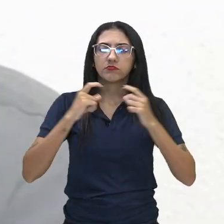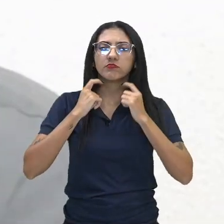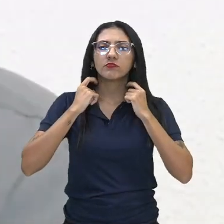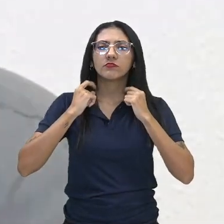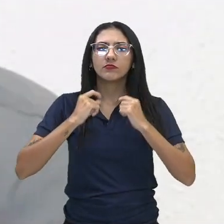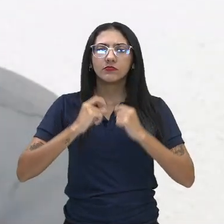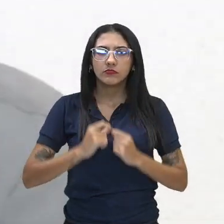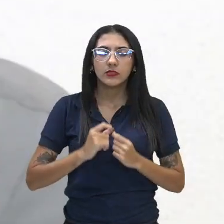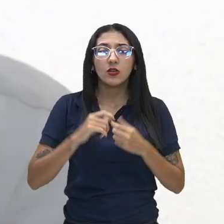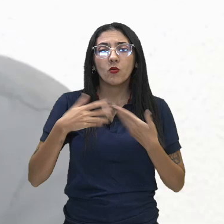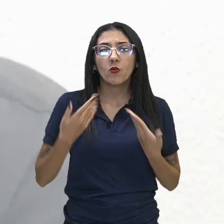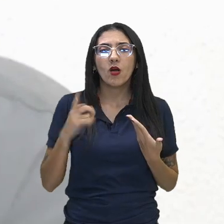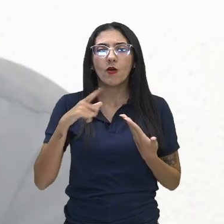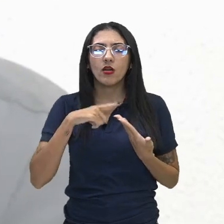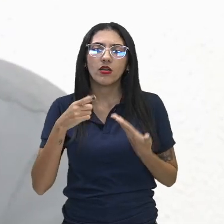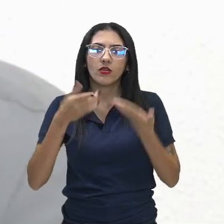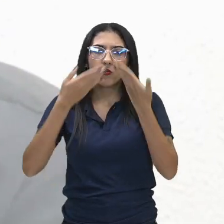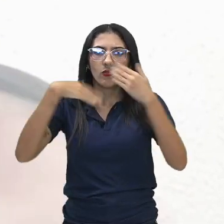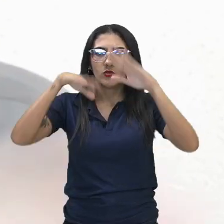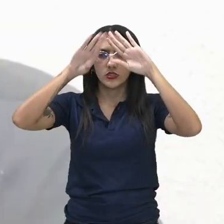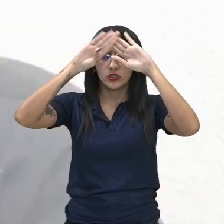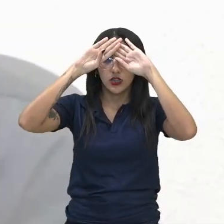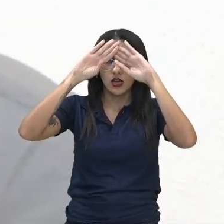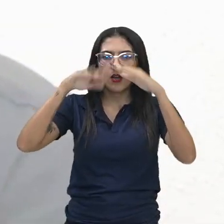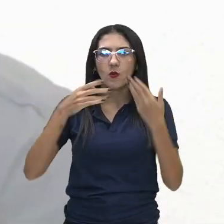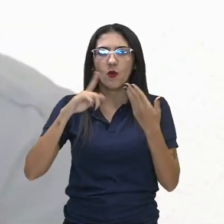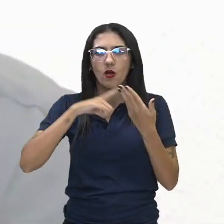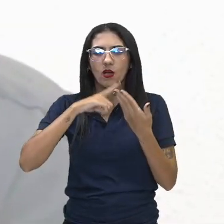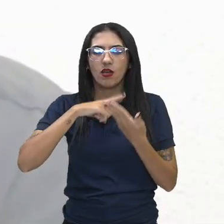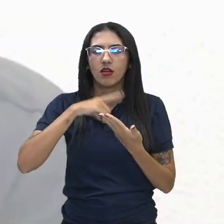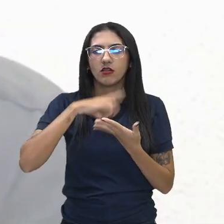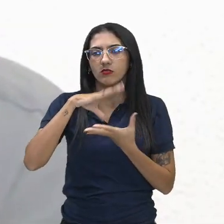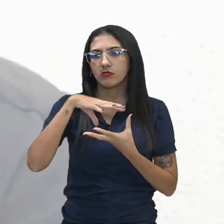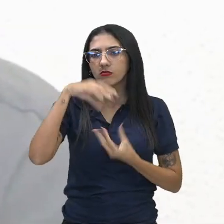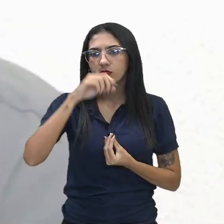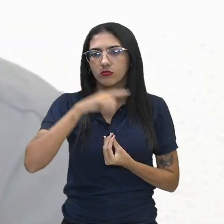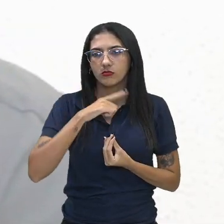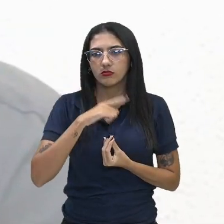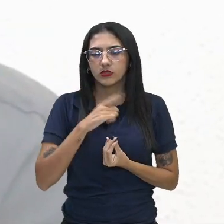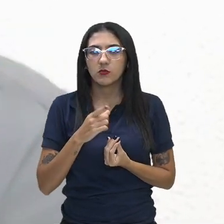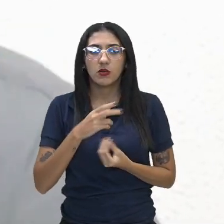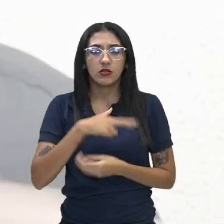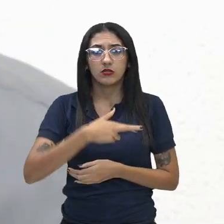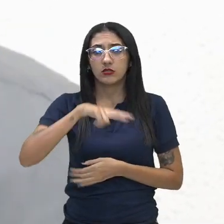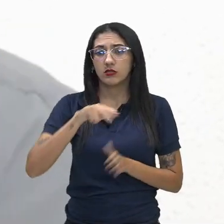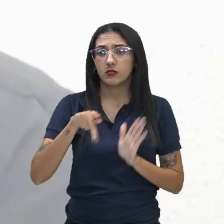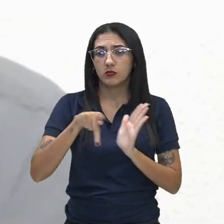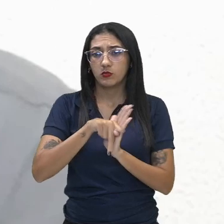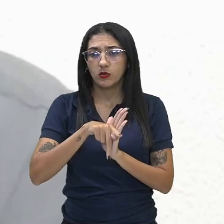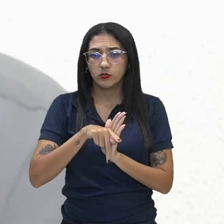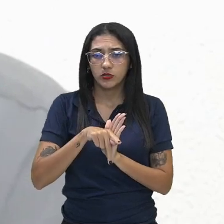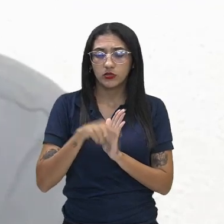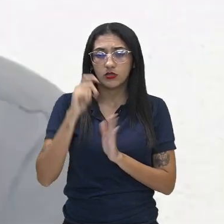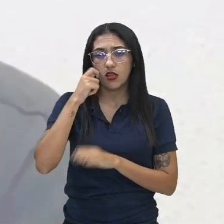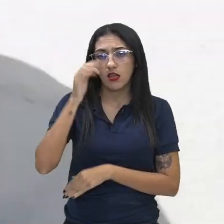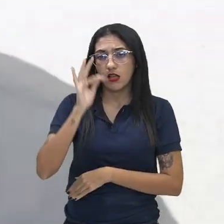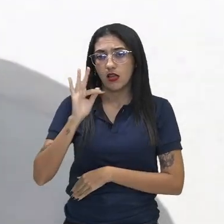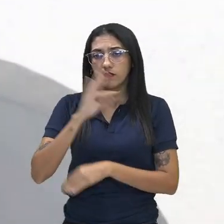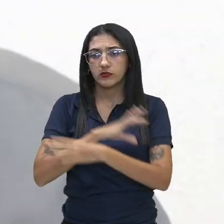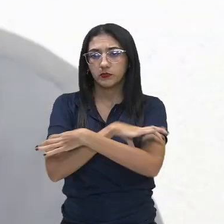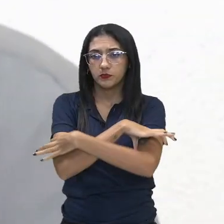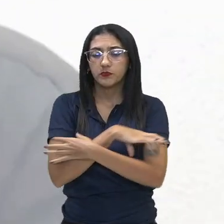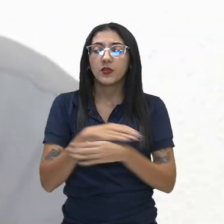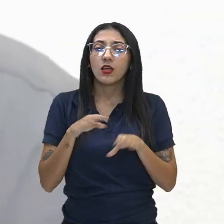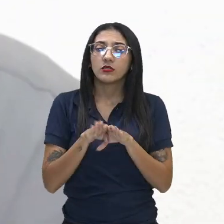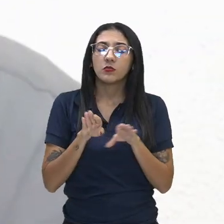qual orixá ou qual divindade pertence numa religião afro-brasileira. A Bíblia que você carrega fala